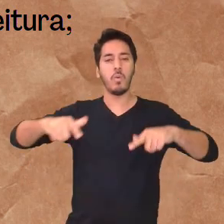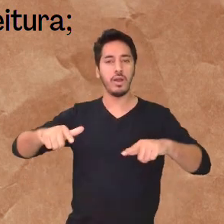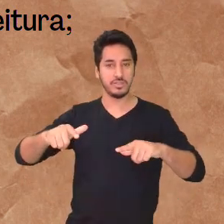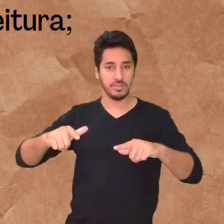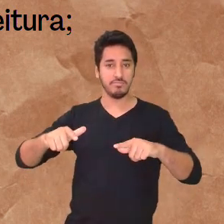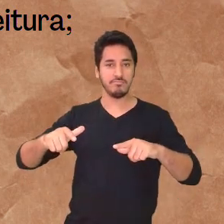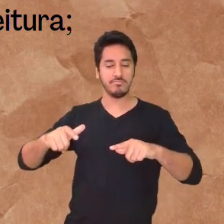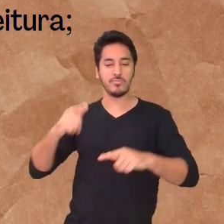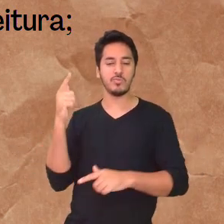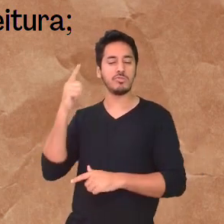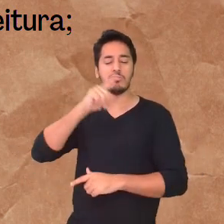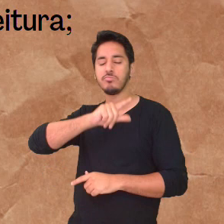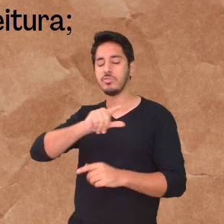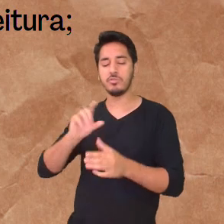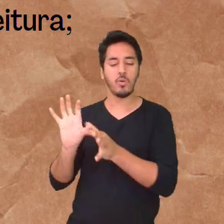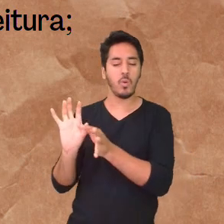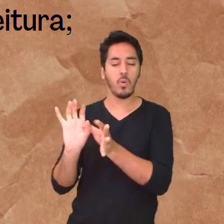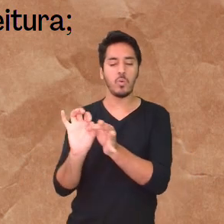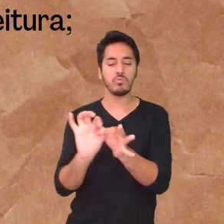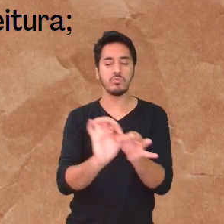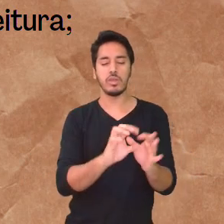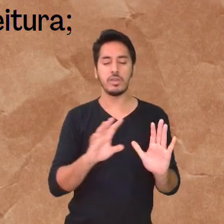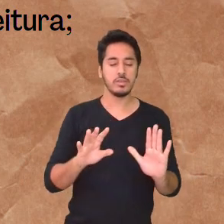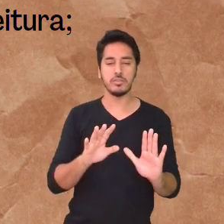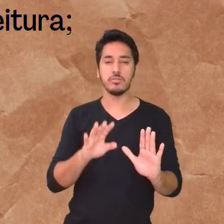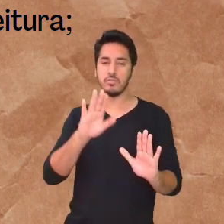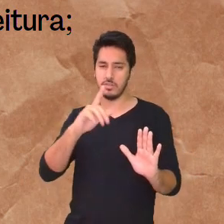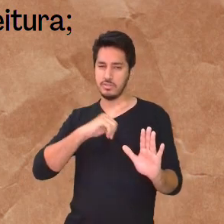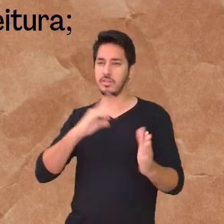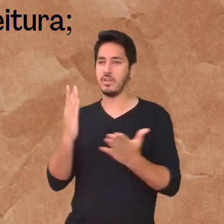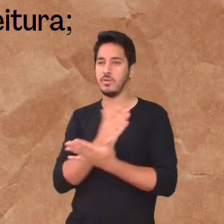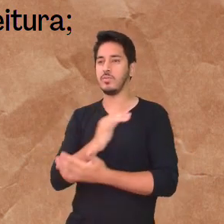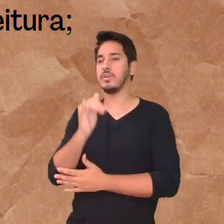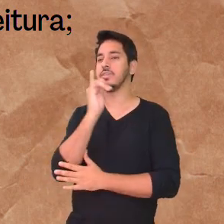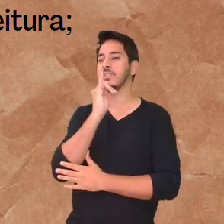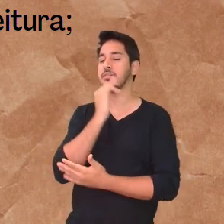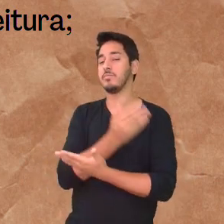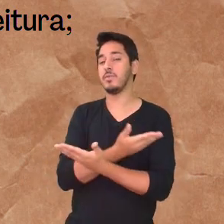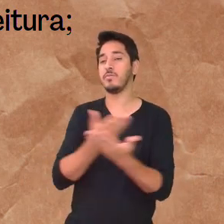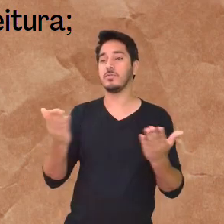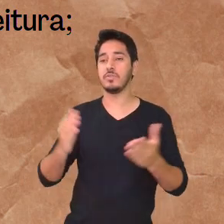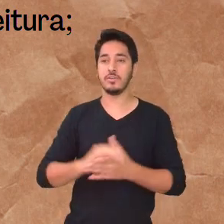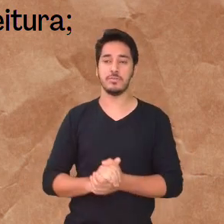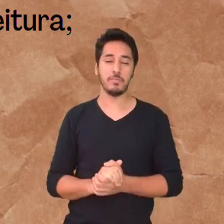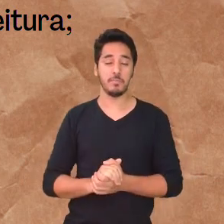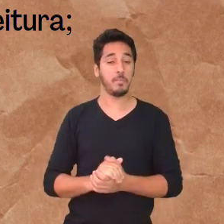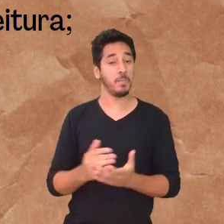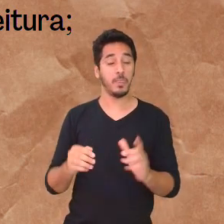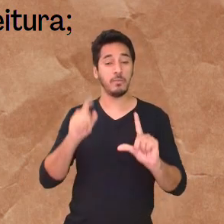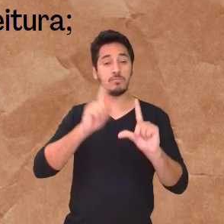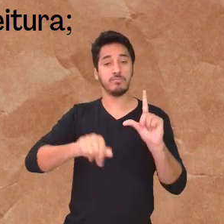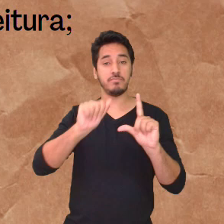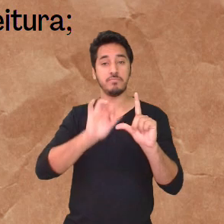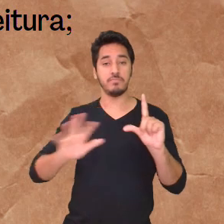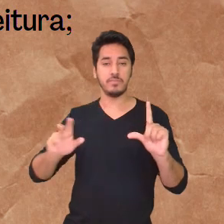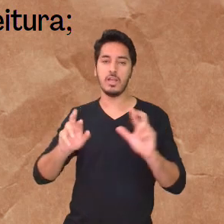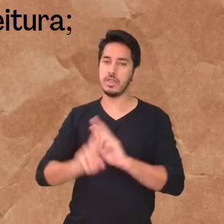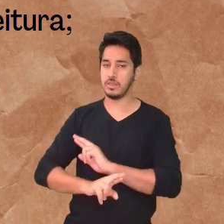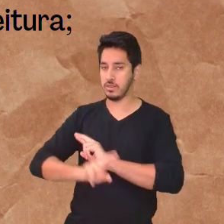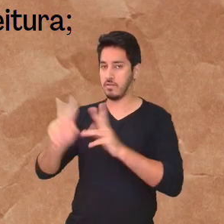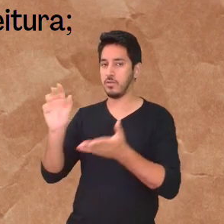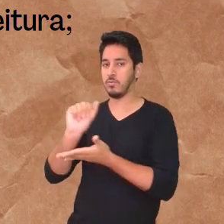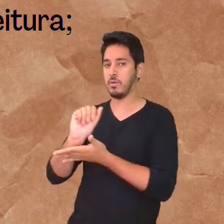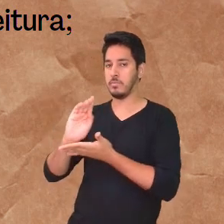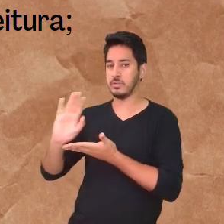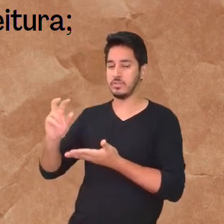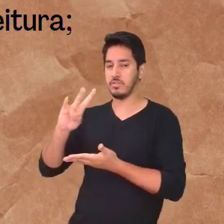tá certo? Então aí eu coloquei alguns exemplos, a gente colocou alguns exemplos para vocês. Com o letramento, diferente de alfabetização, a gente vai